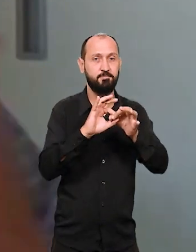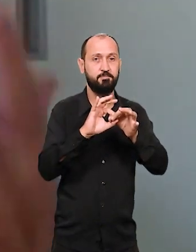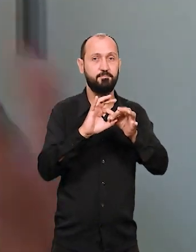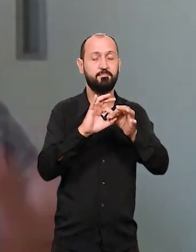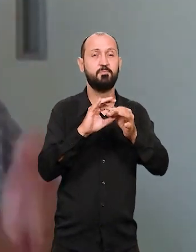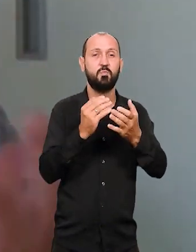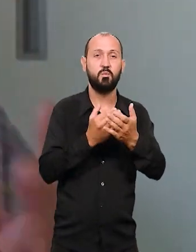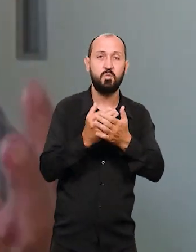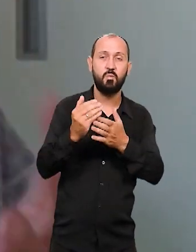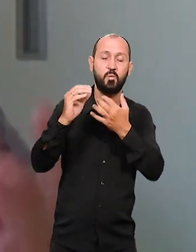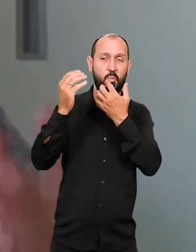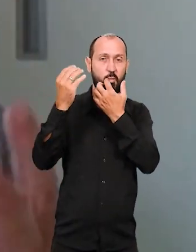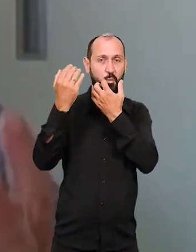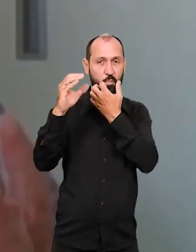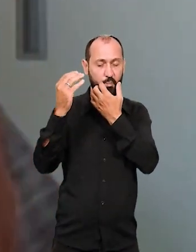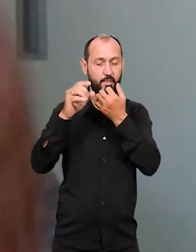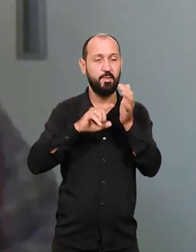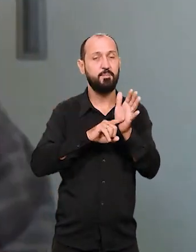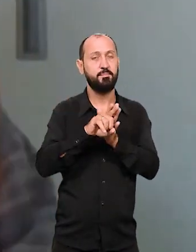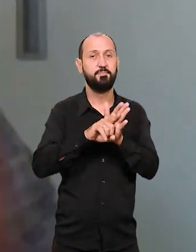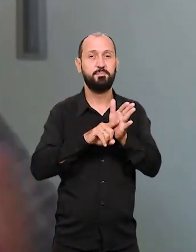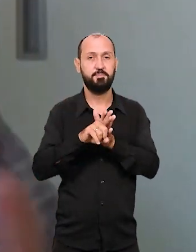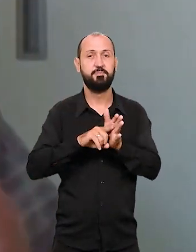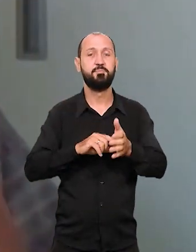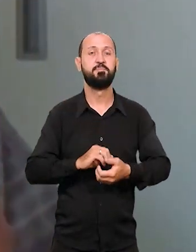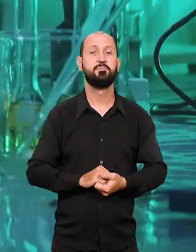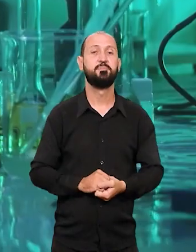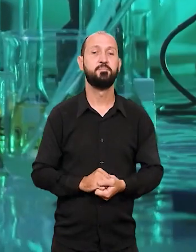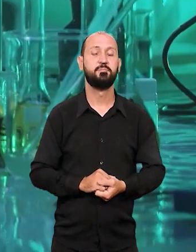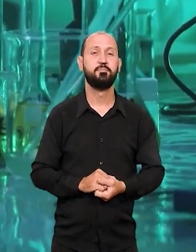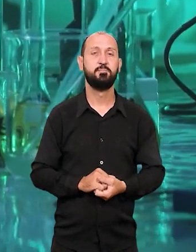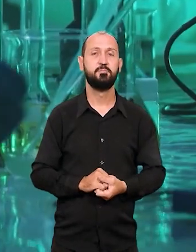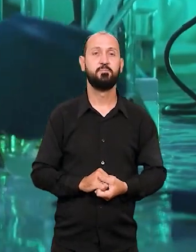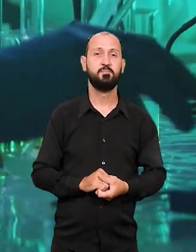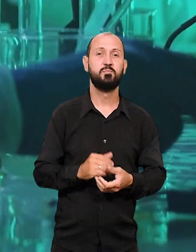Brasil no cenário internacional, na ciência, na pesquisa.